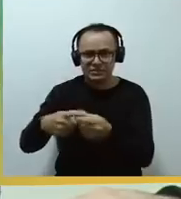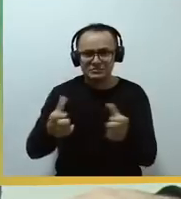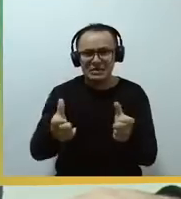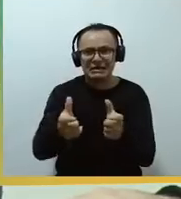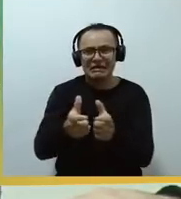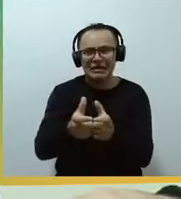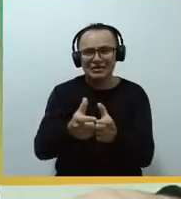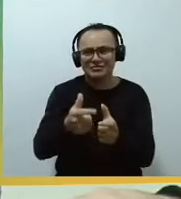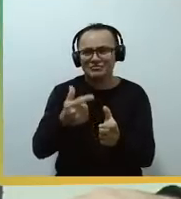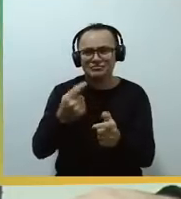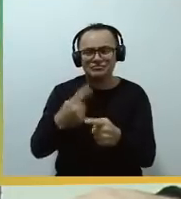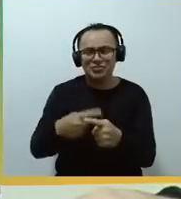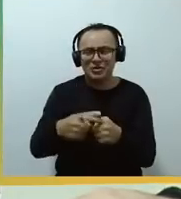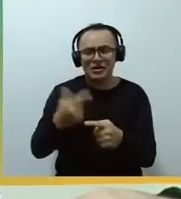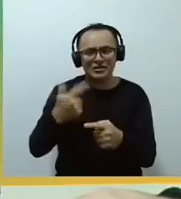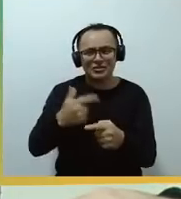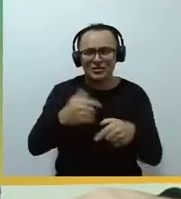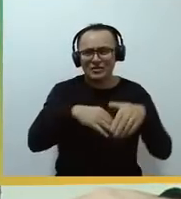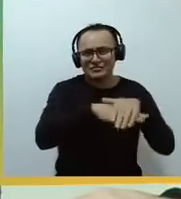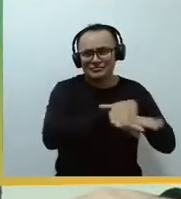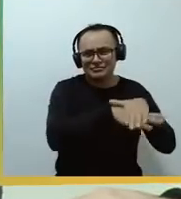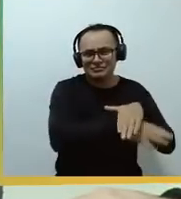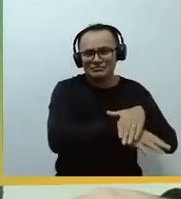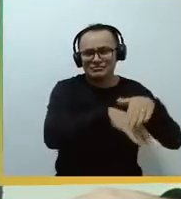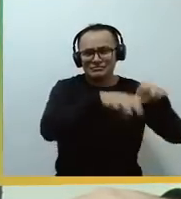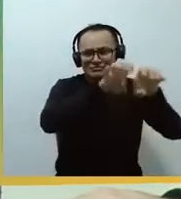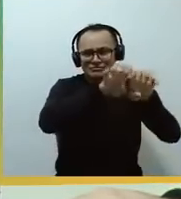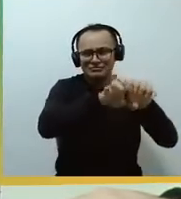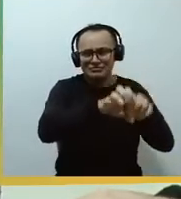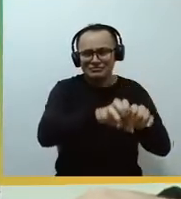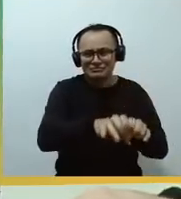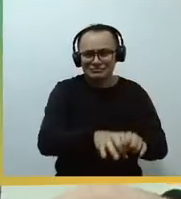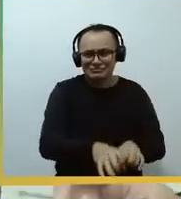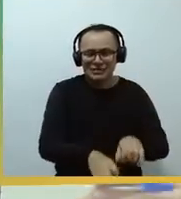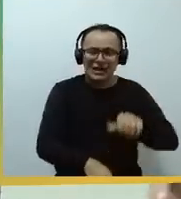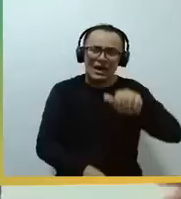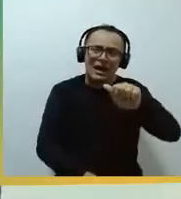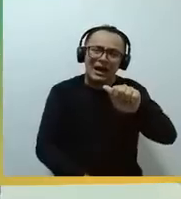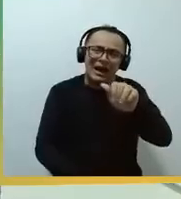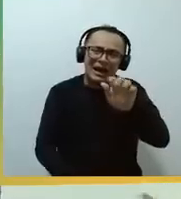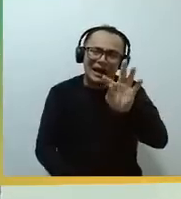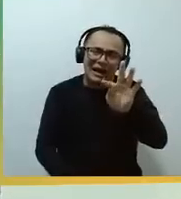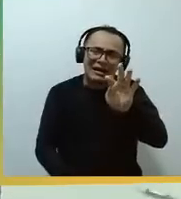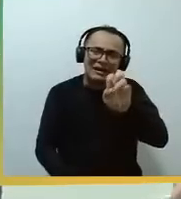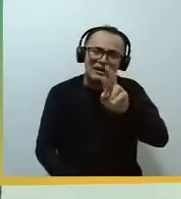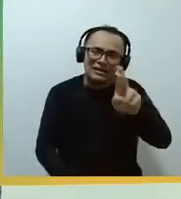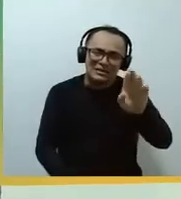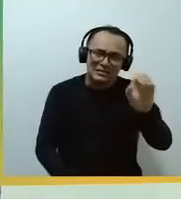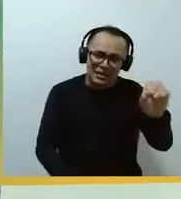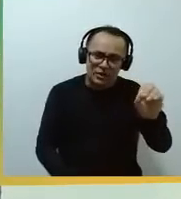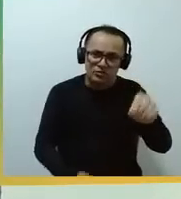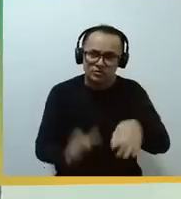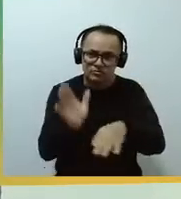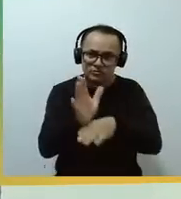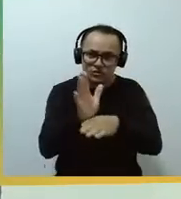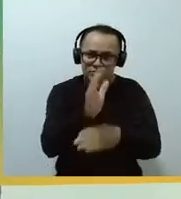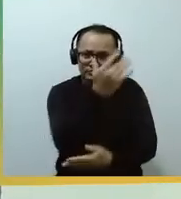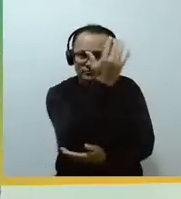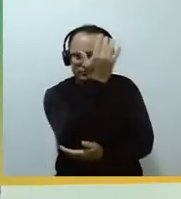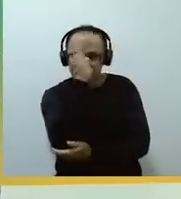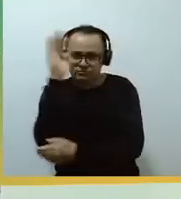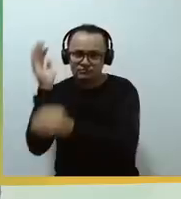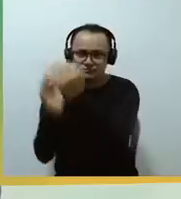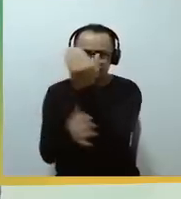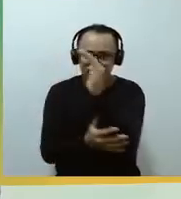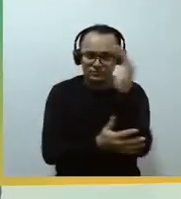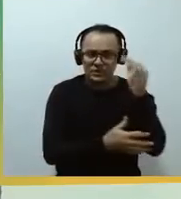aterro tratado, estruturado, com todos os cuidados ambientais, pudesse proteger a região. A cidade Polo tem essa obrigação, na